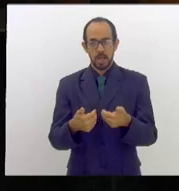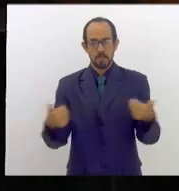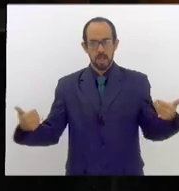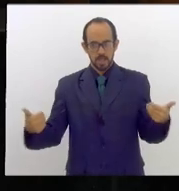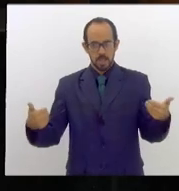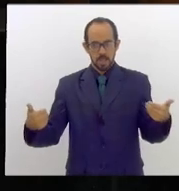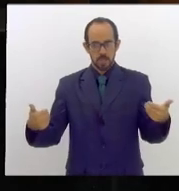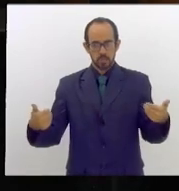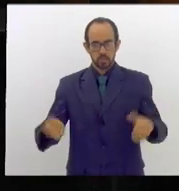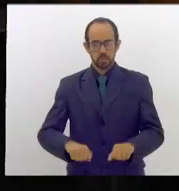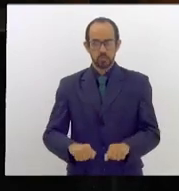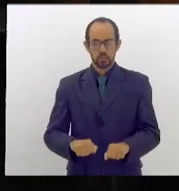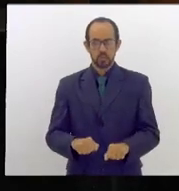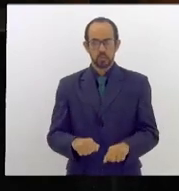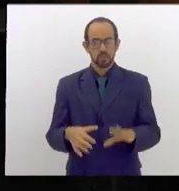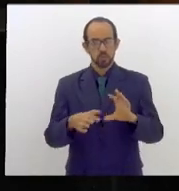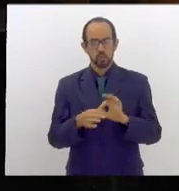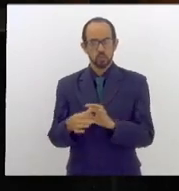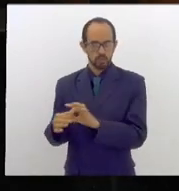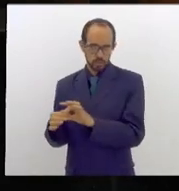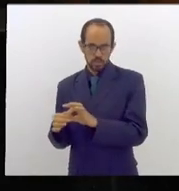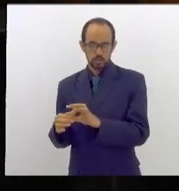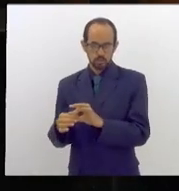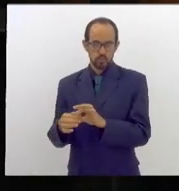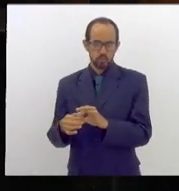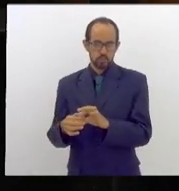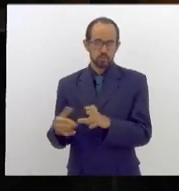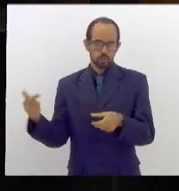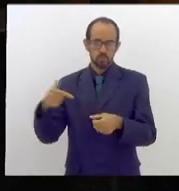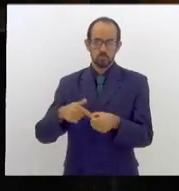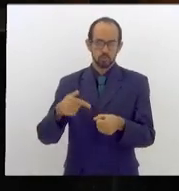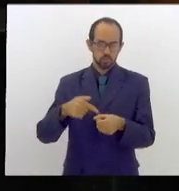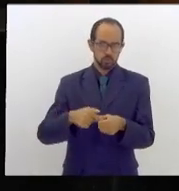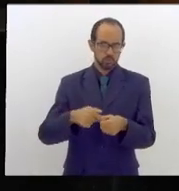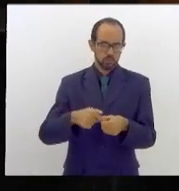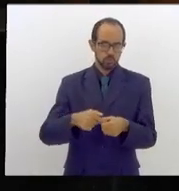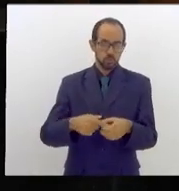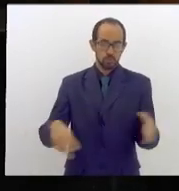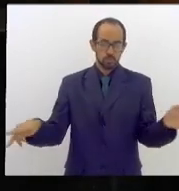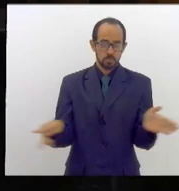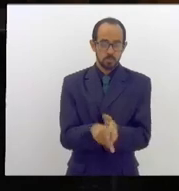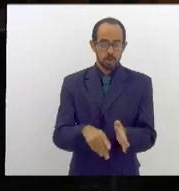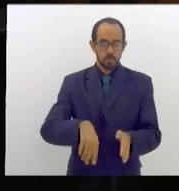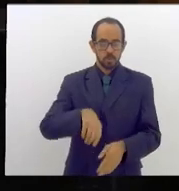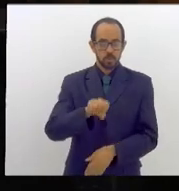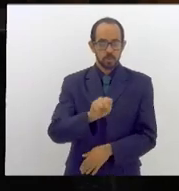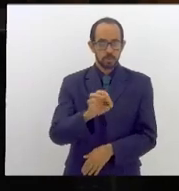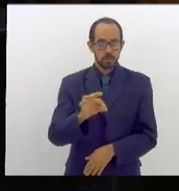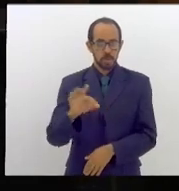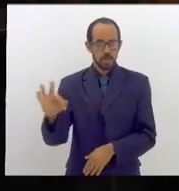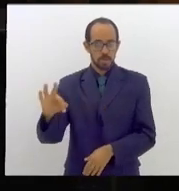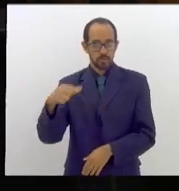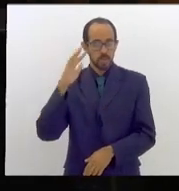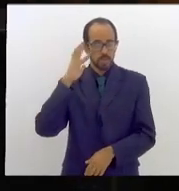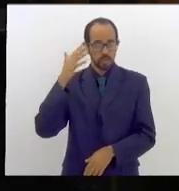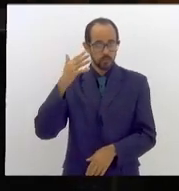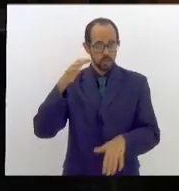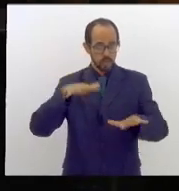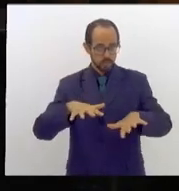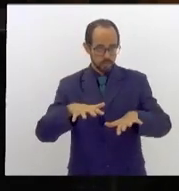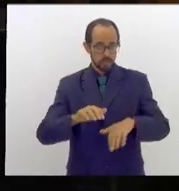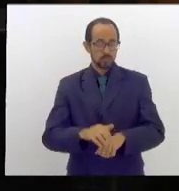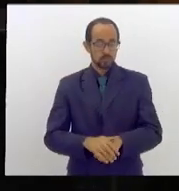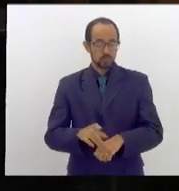desse contexto de combustível e o próprio Supremo tá decidindo isso nos Antecipamos